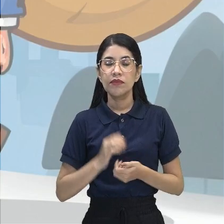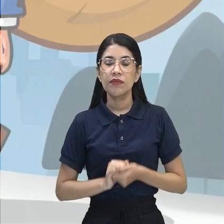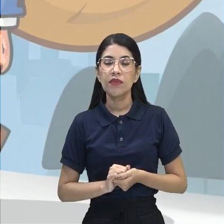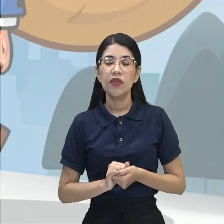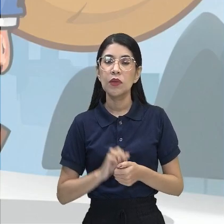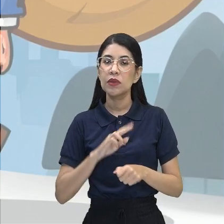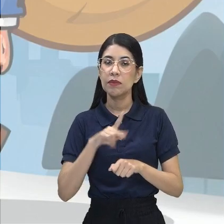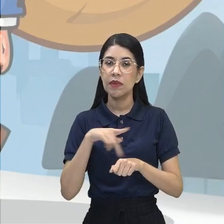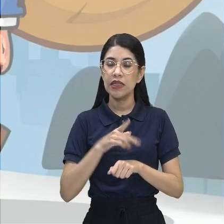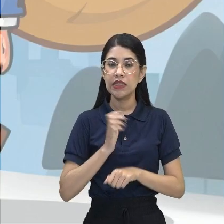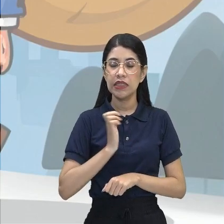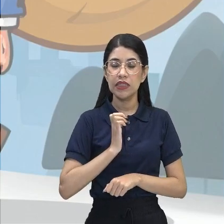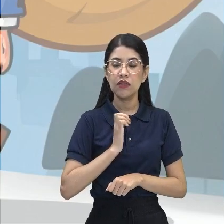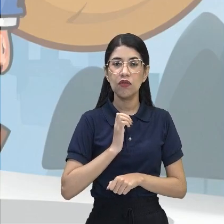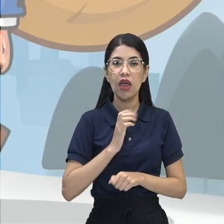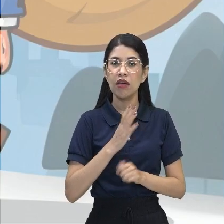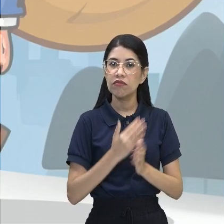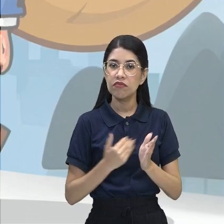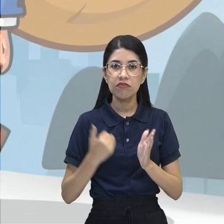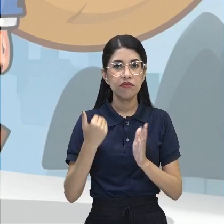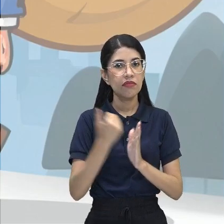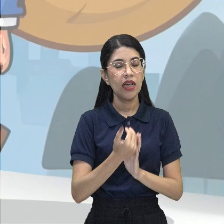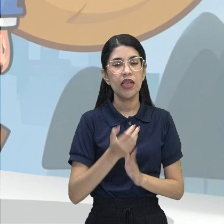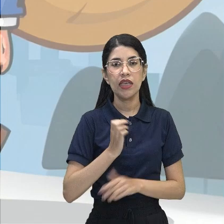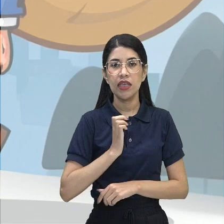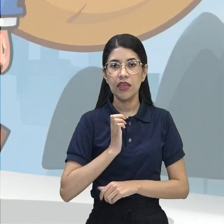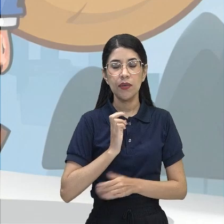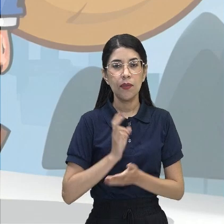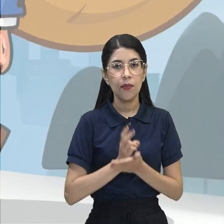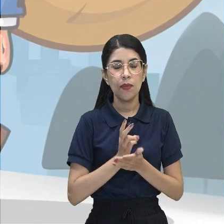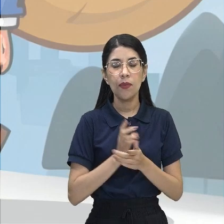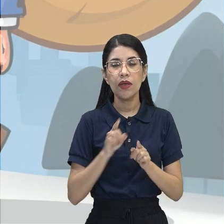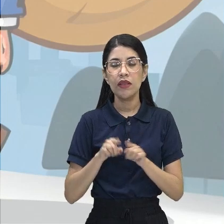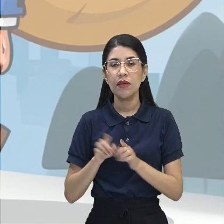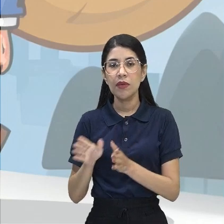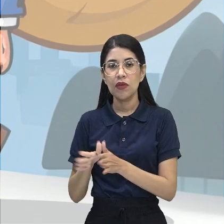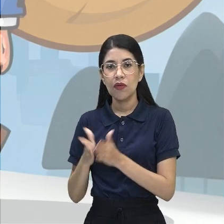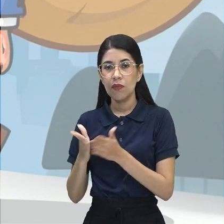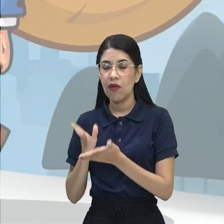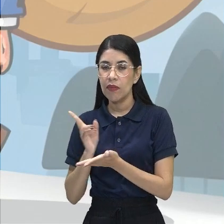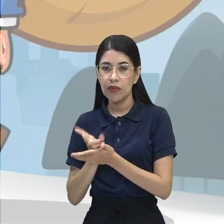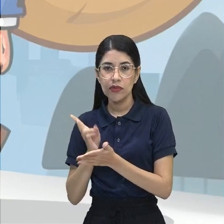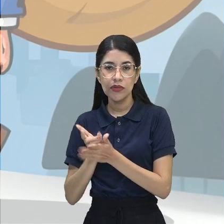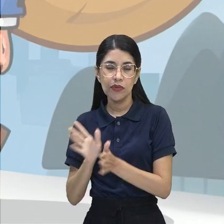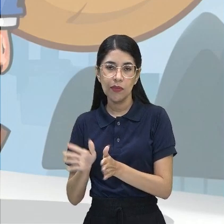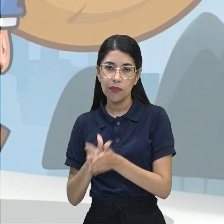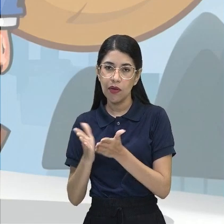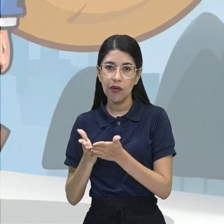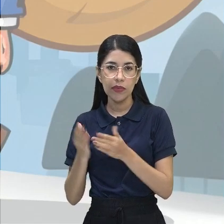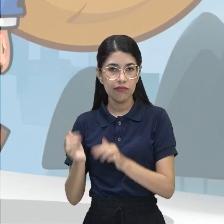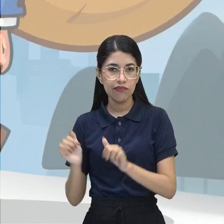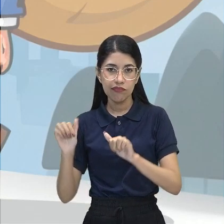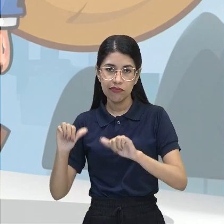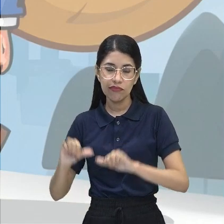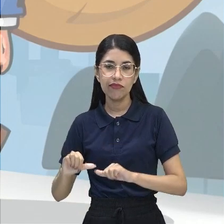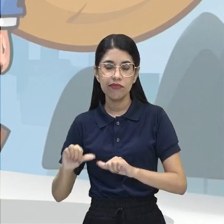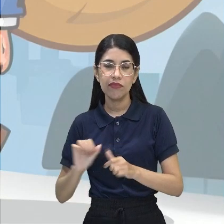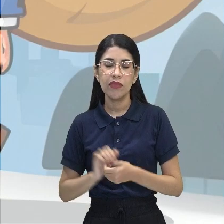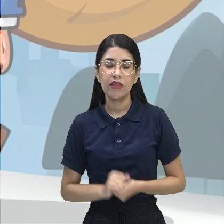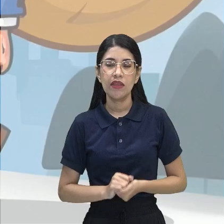países ricos se tornaram mais ricos e os pobres foram ficando mais pobres. Dando continuidade, a gente observa